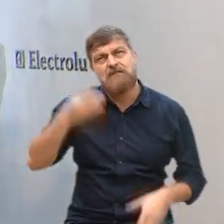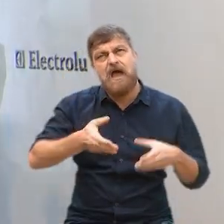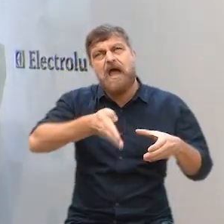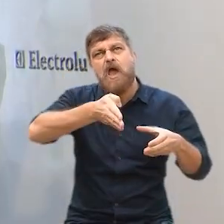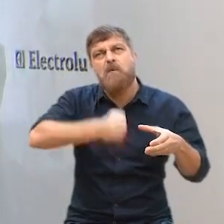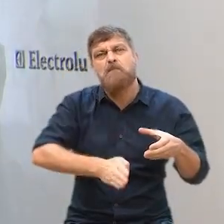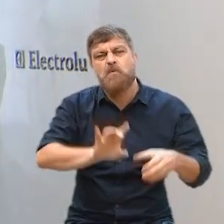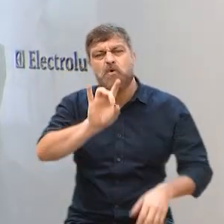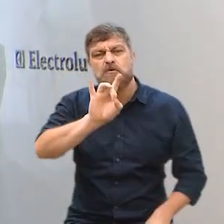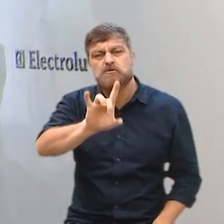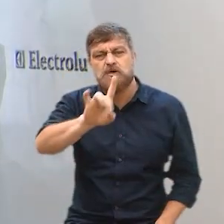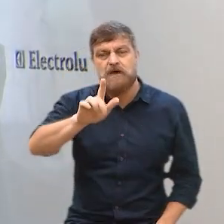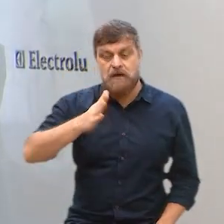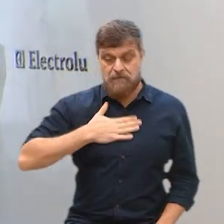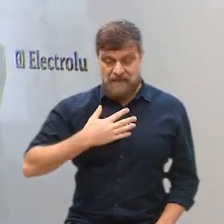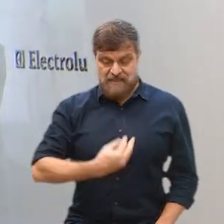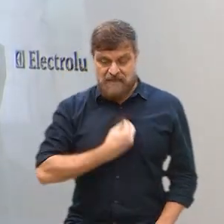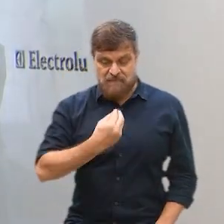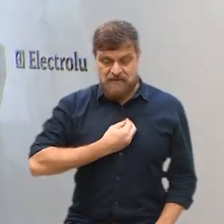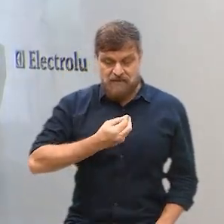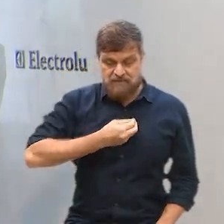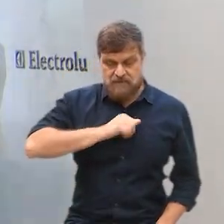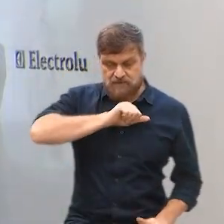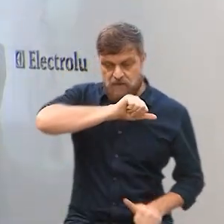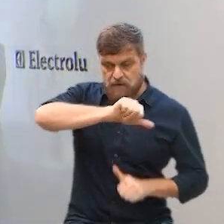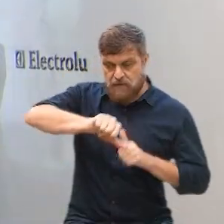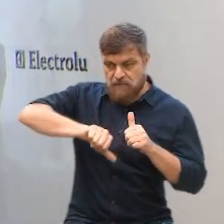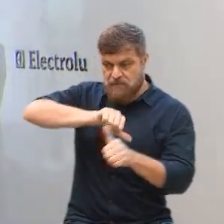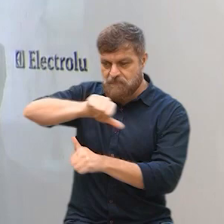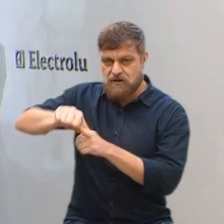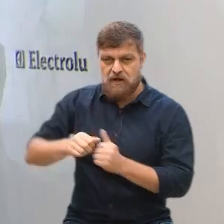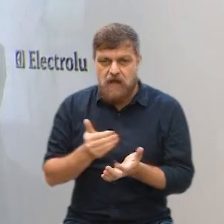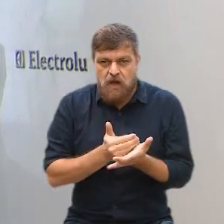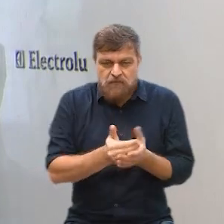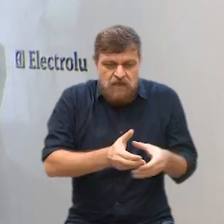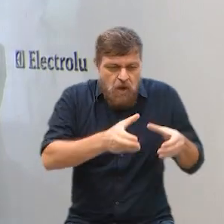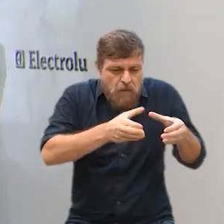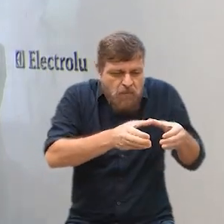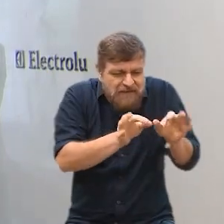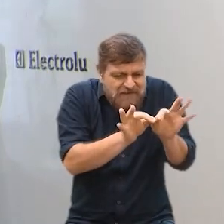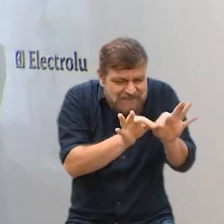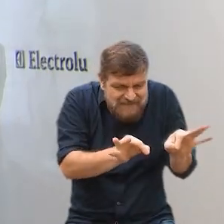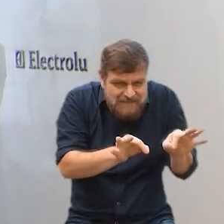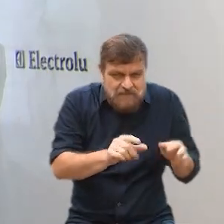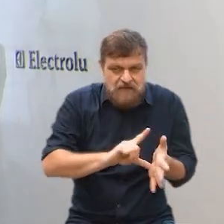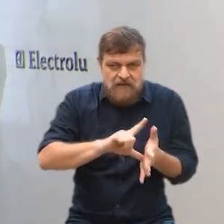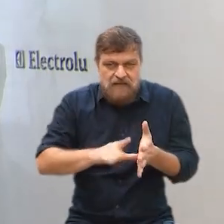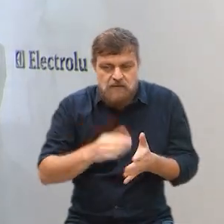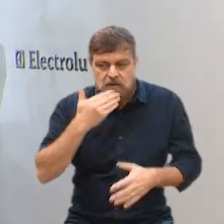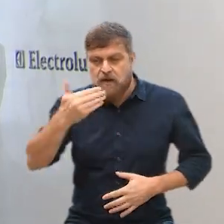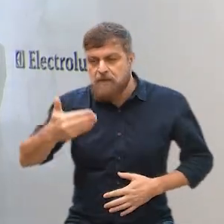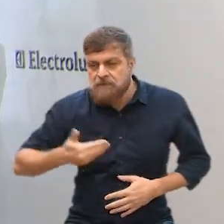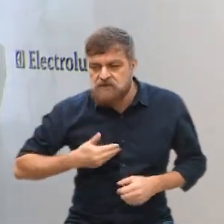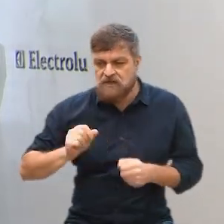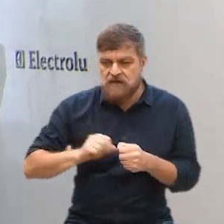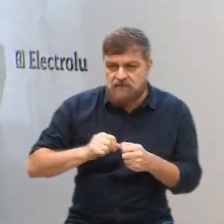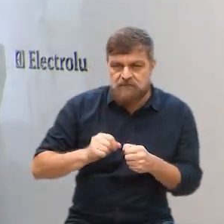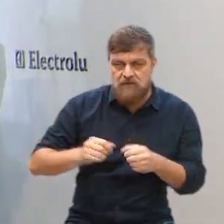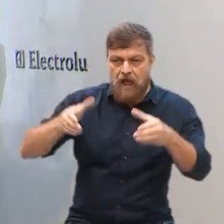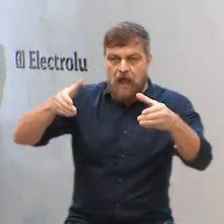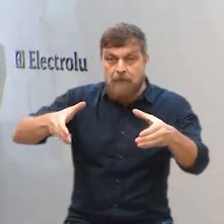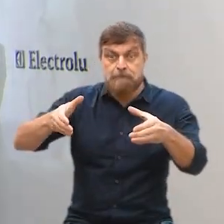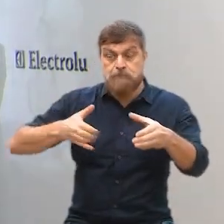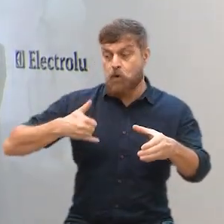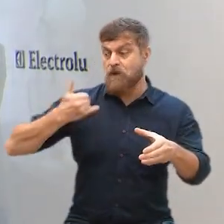eu tive várias mudanças nesse aspecto do bolo. Comecei com um bolinho caseiro. E aí começaram a me pedir, já que faz o bolo de aniversário